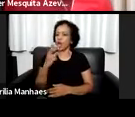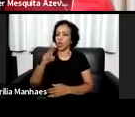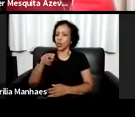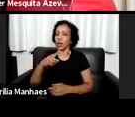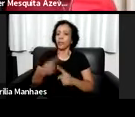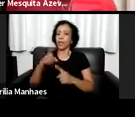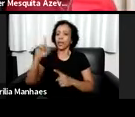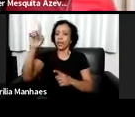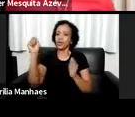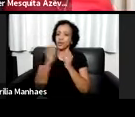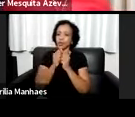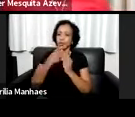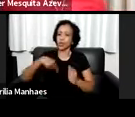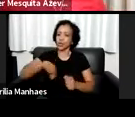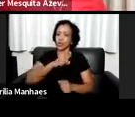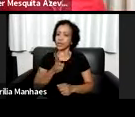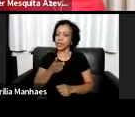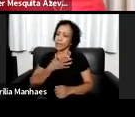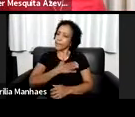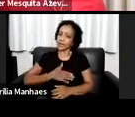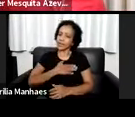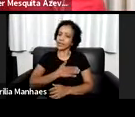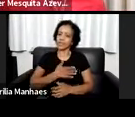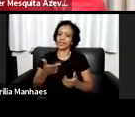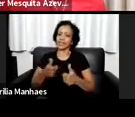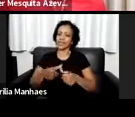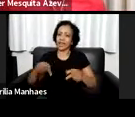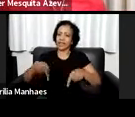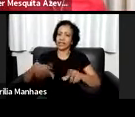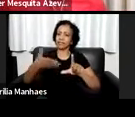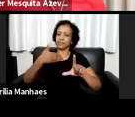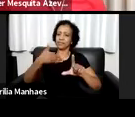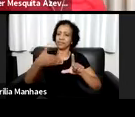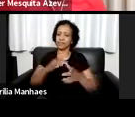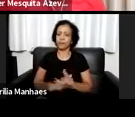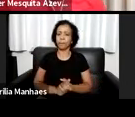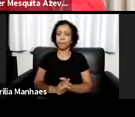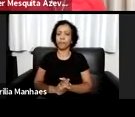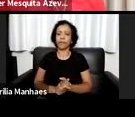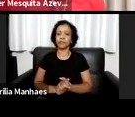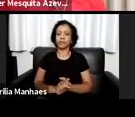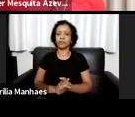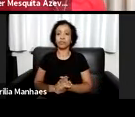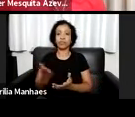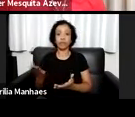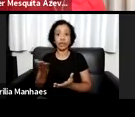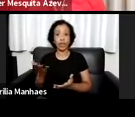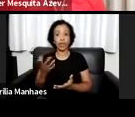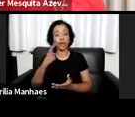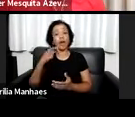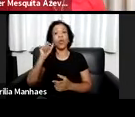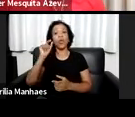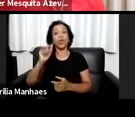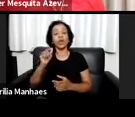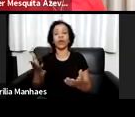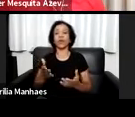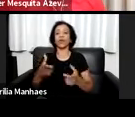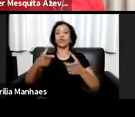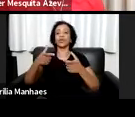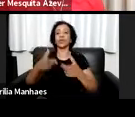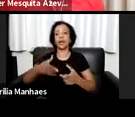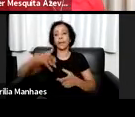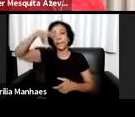um privilégio, é um prazer. Amém, pastor Isaías. Vamos subir um pouquinho do Paraná, dar uma paradinha. Vamos parar no Mato Grosso.